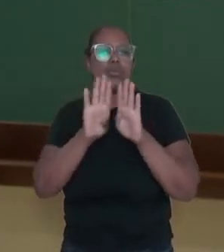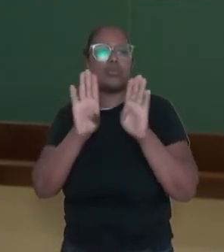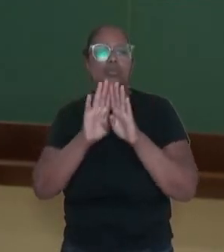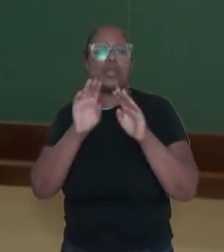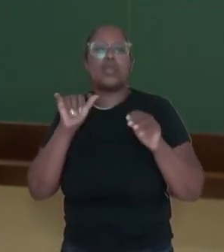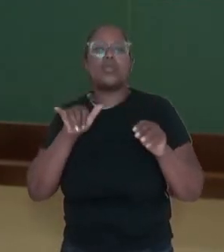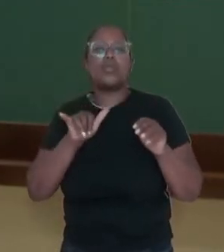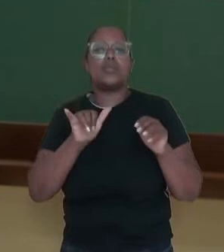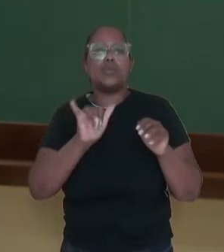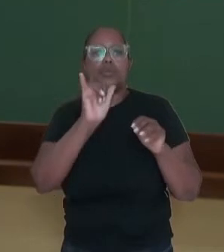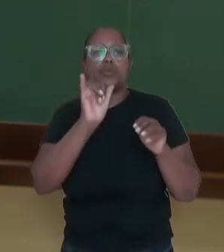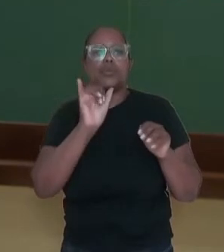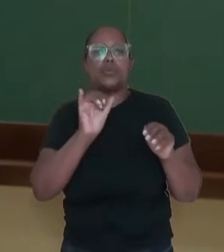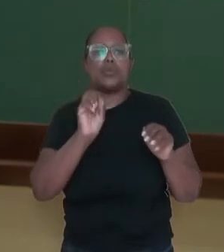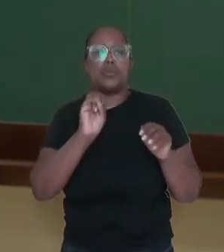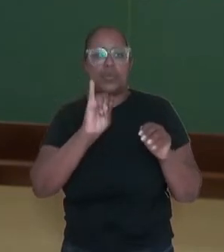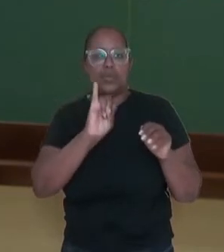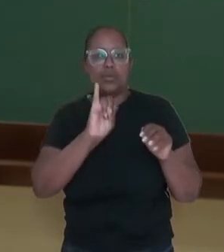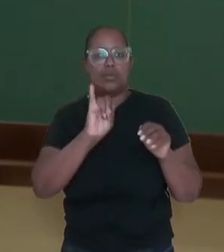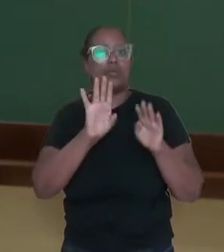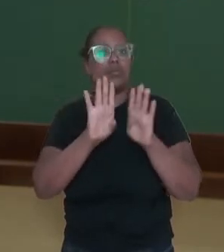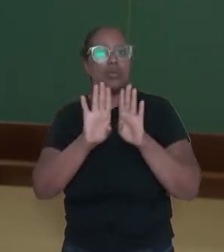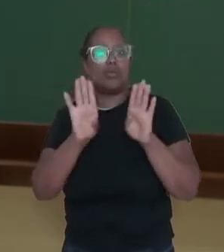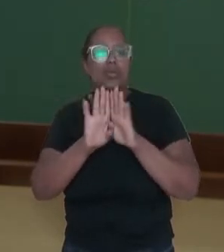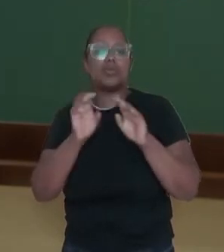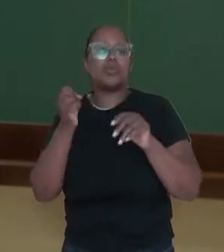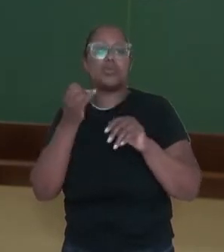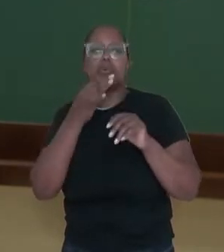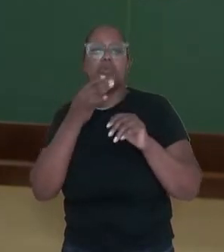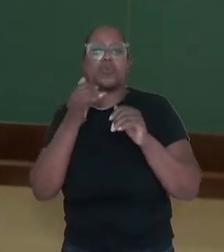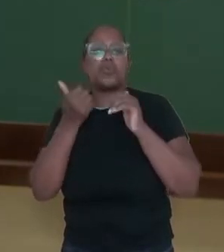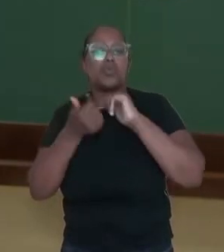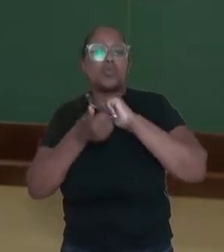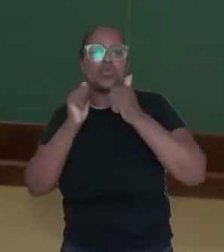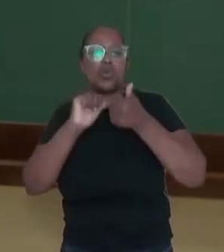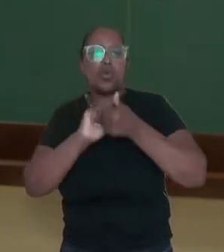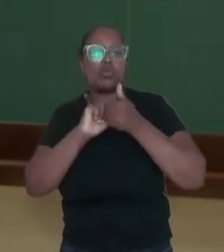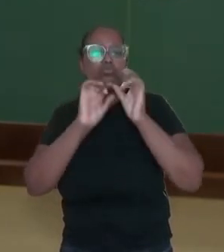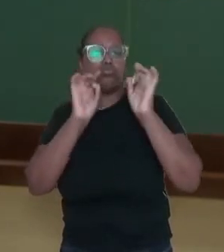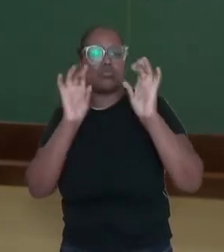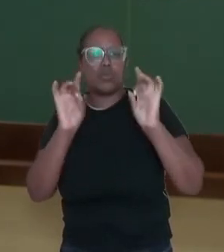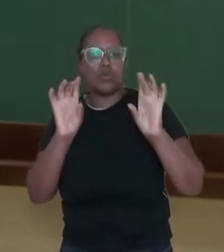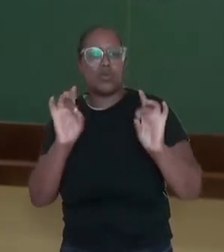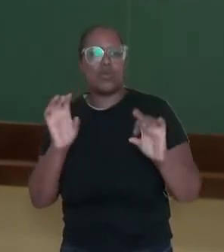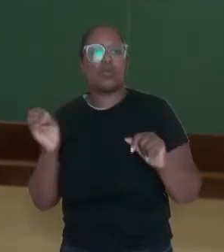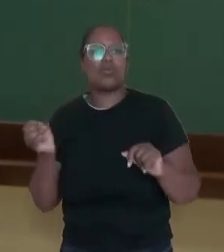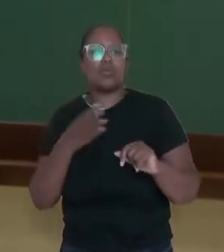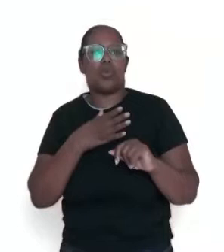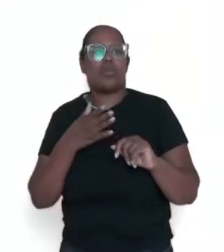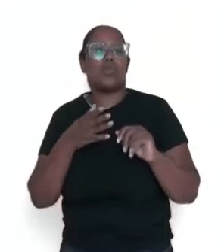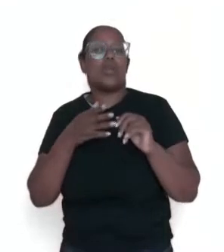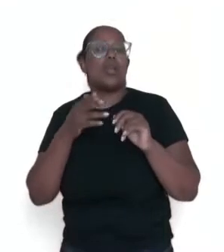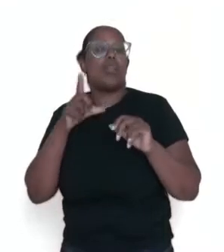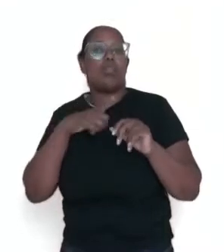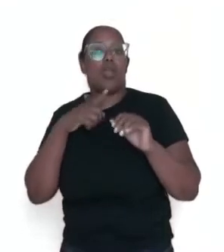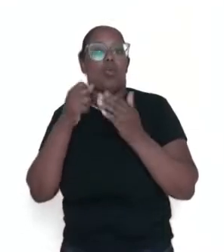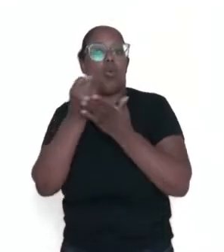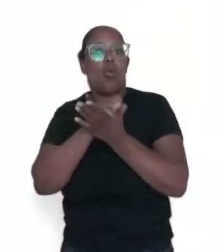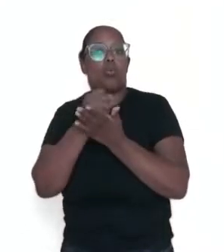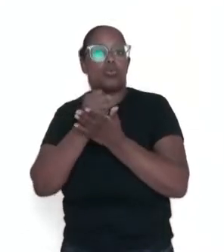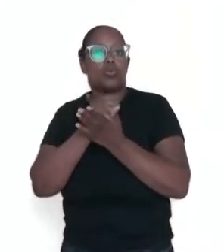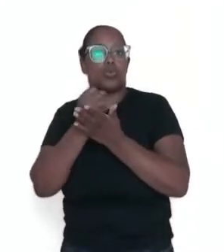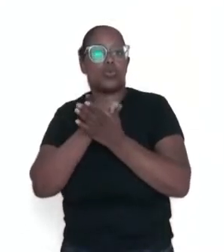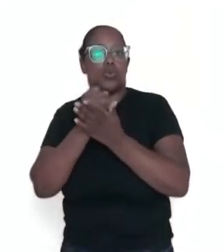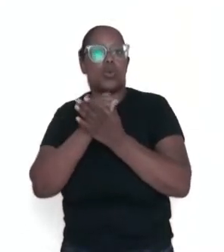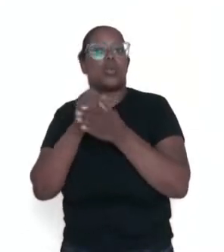né? São alguns exemplos atuais desses consoles. Os consoles são conectados a controles manuais e a um